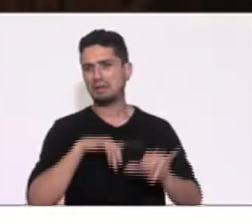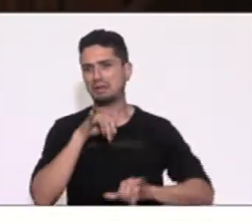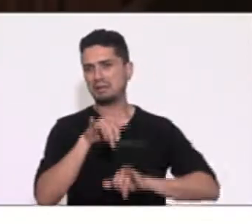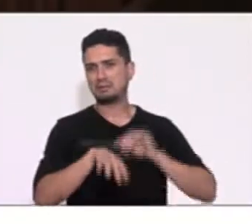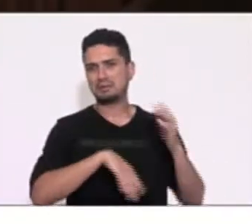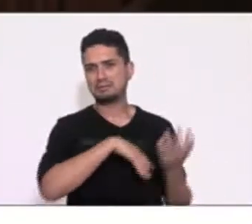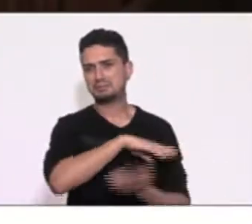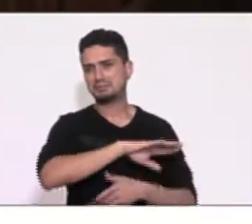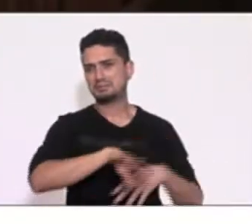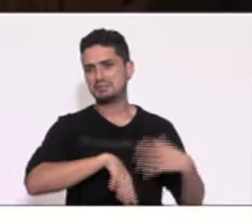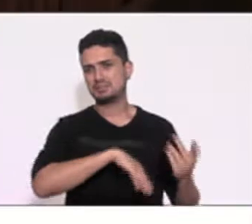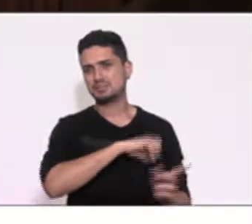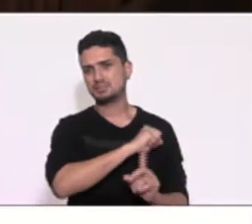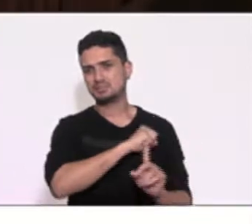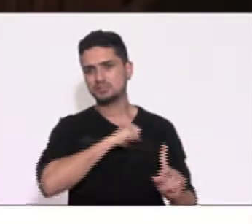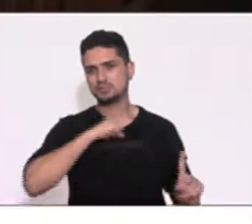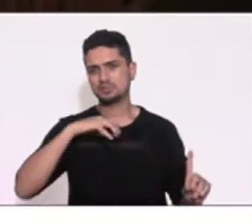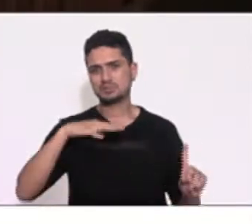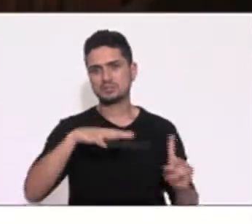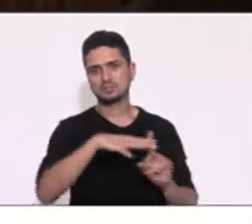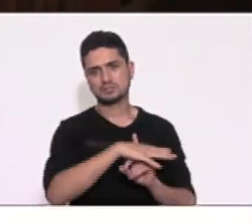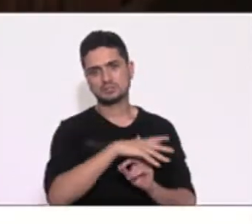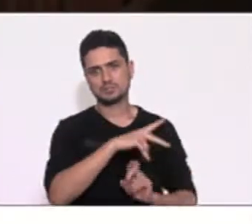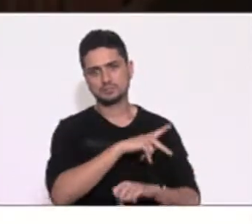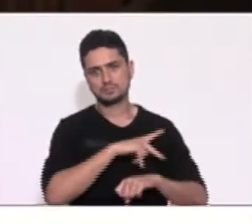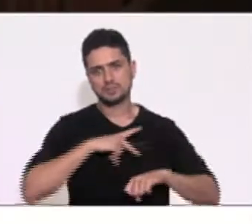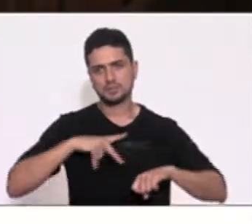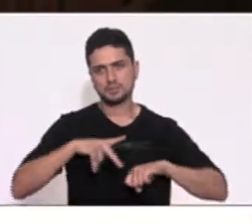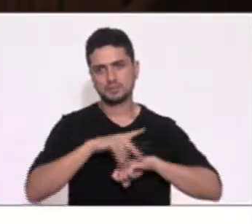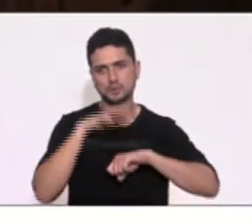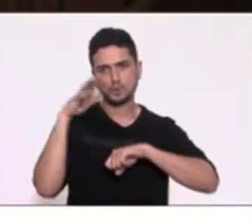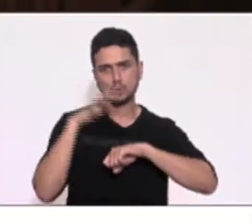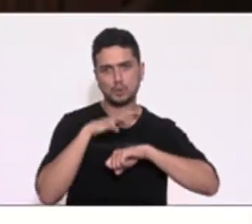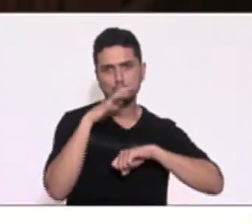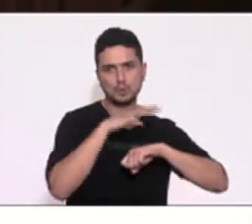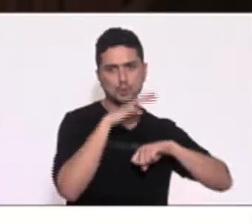que assola o nosso país.